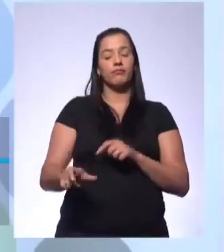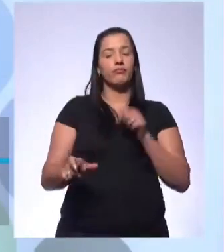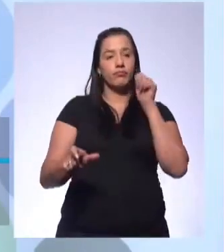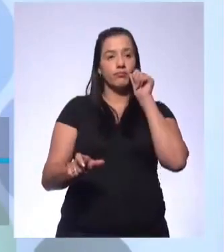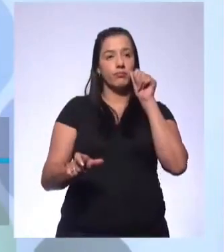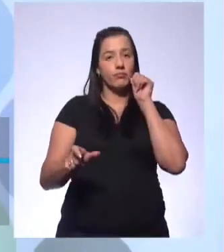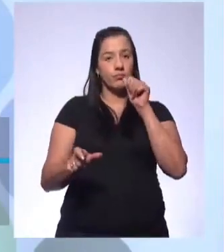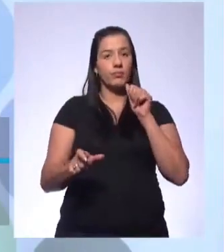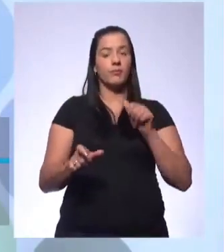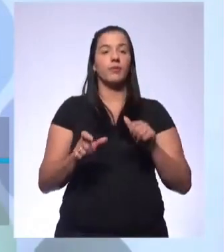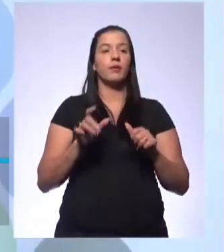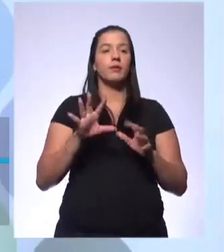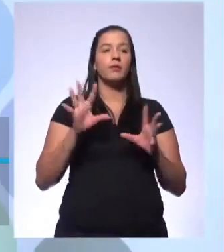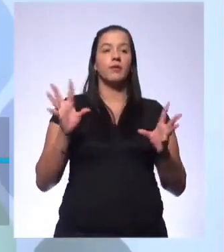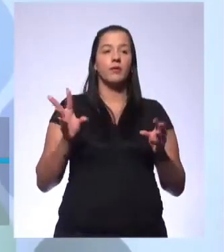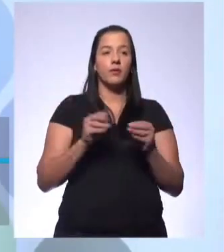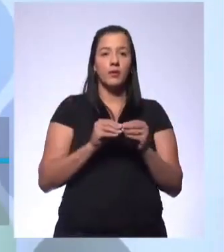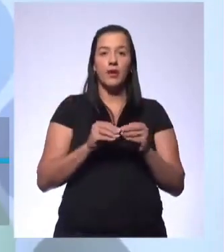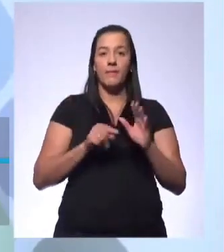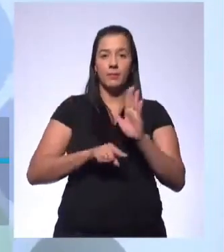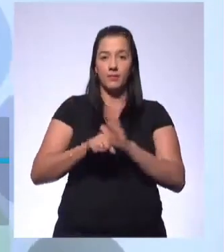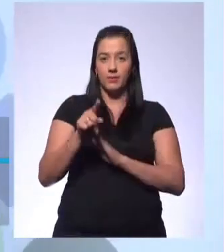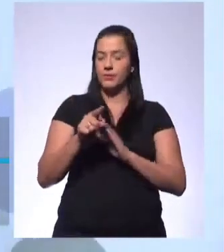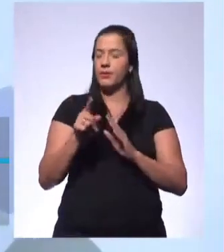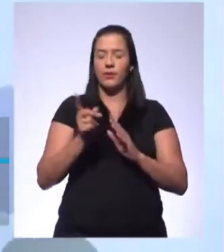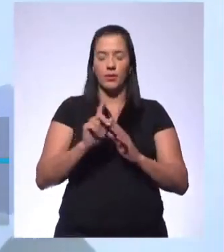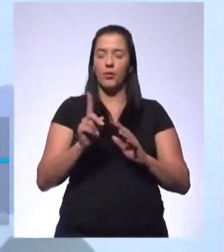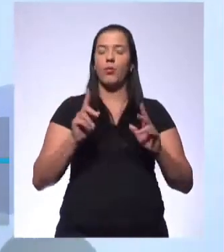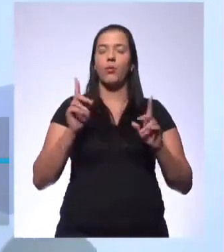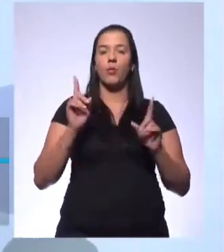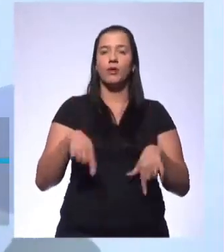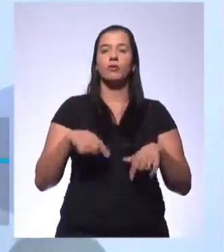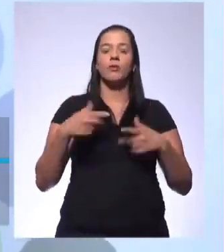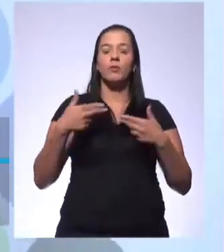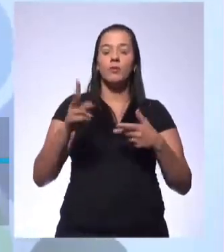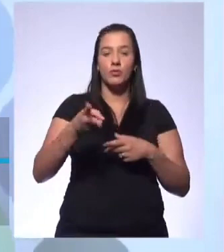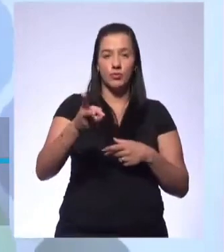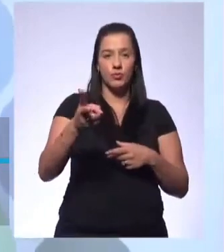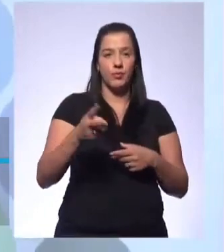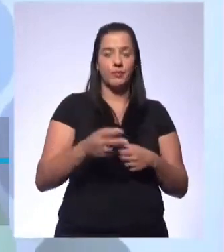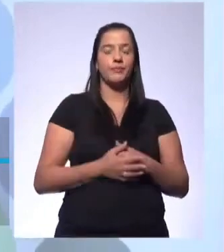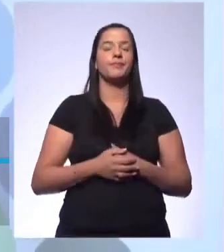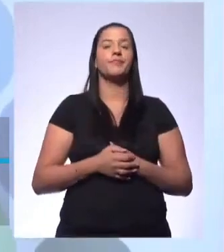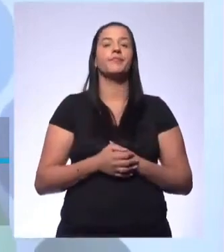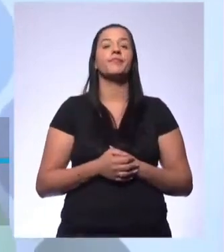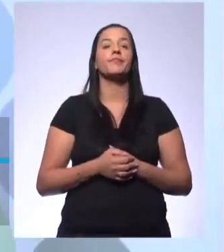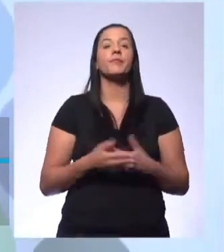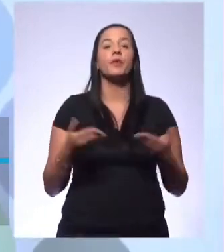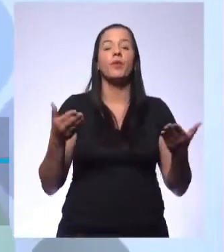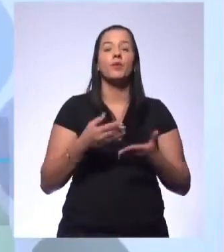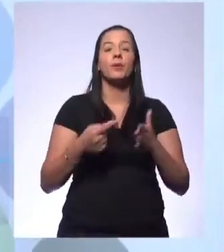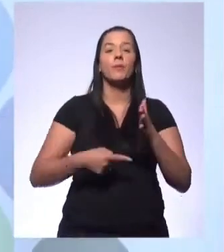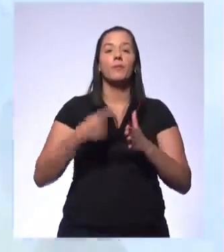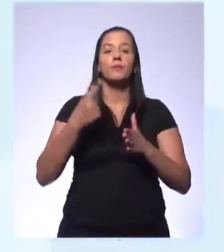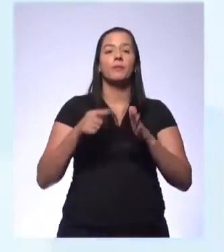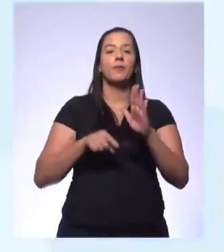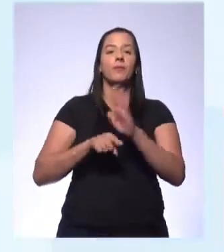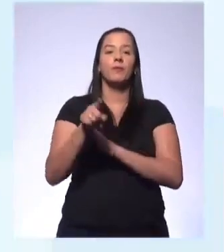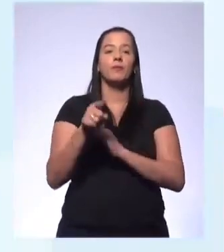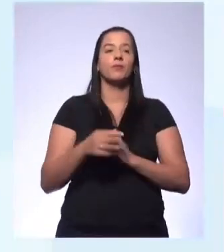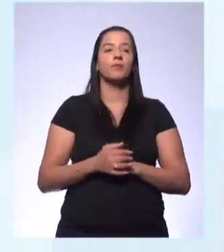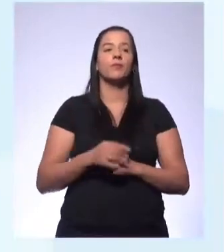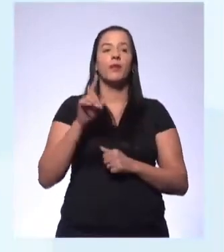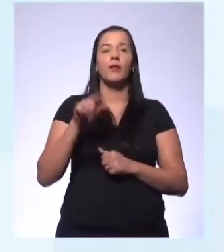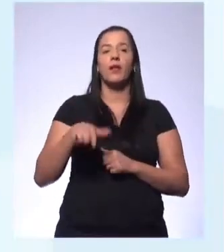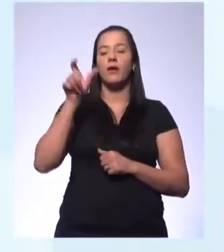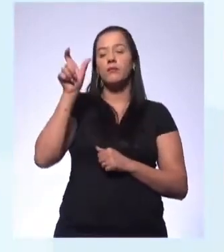mesmo assunto, tá? Então é só para... Ah, a mesma pergunta, né? É só para retomar, para a gente continuar. Então vamos para a primeira pergunta de hoje. Como a mulher negra